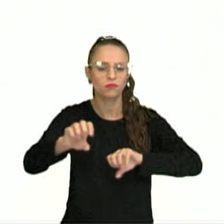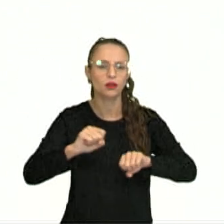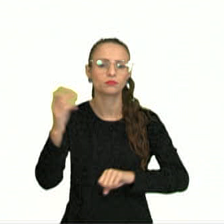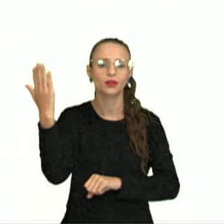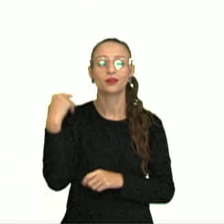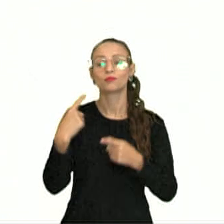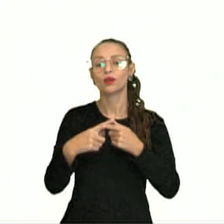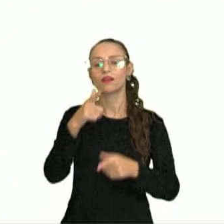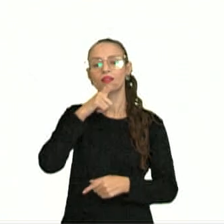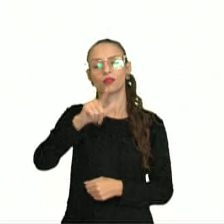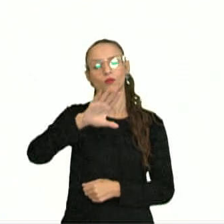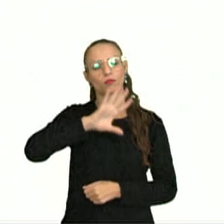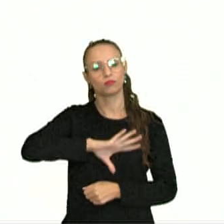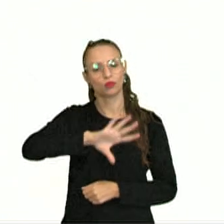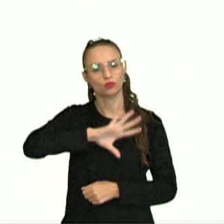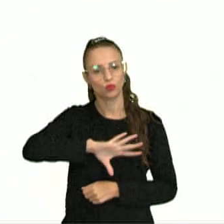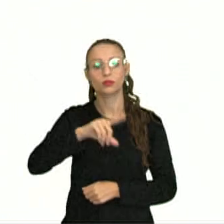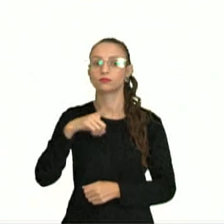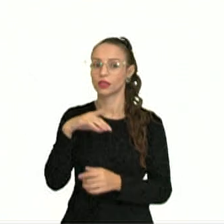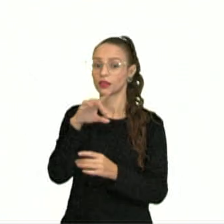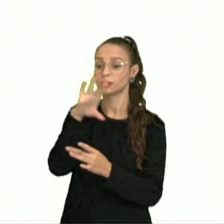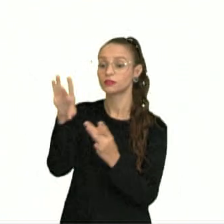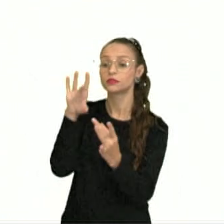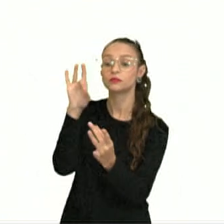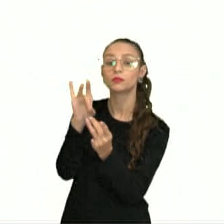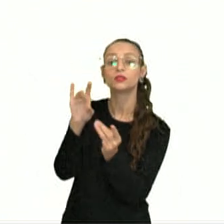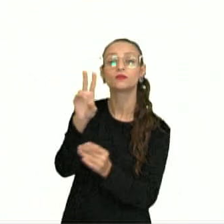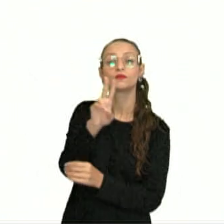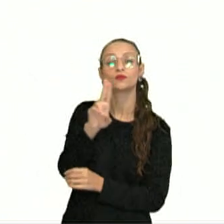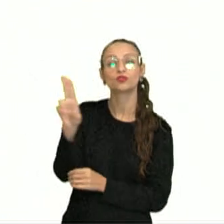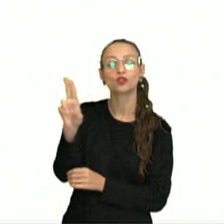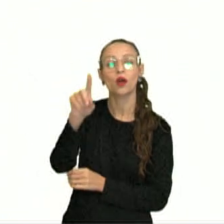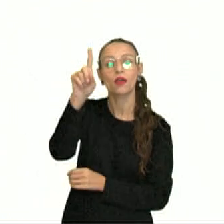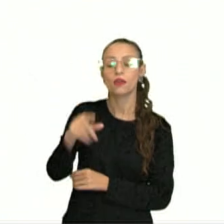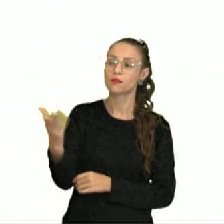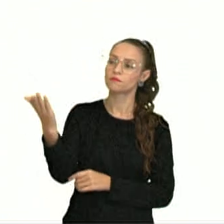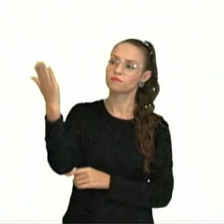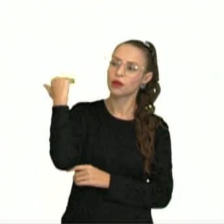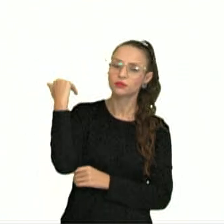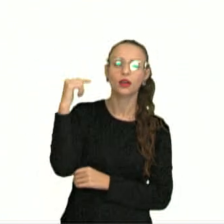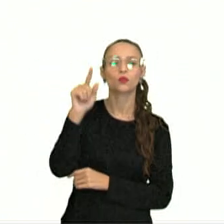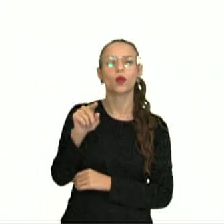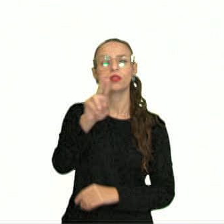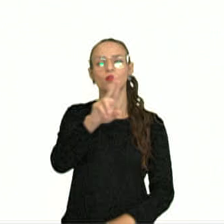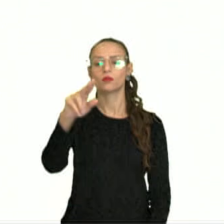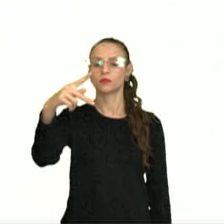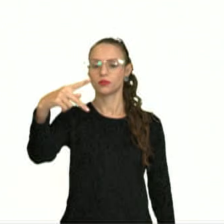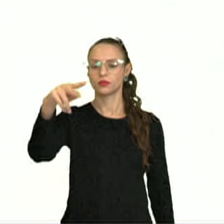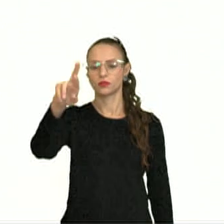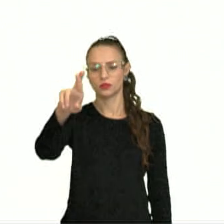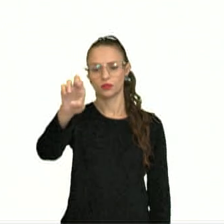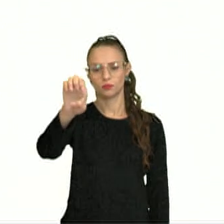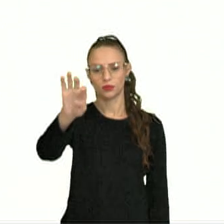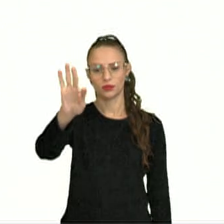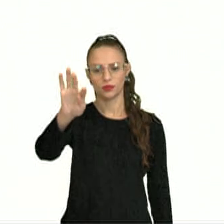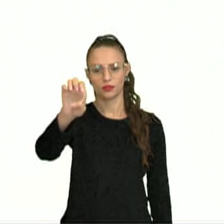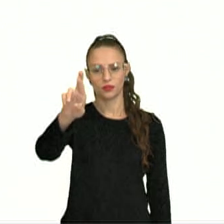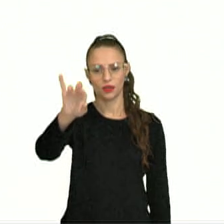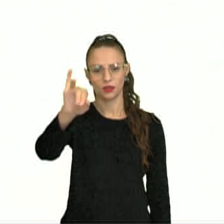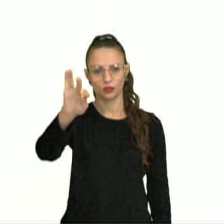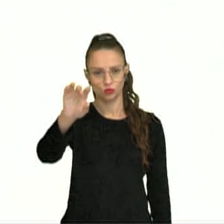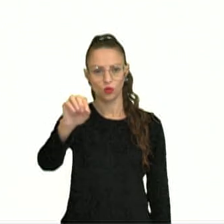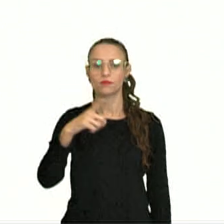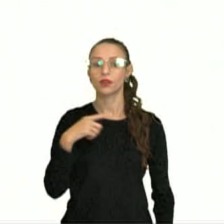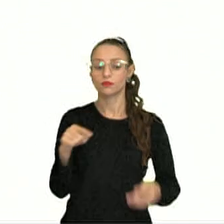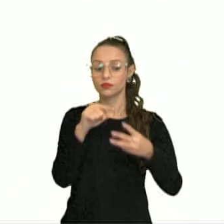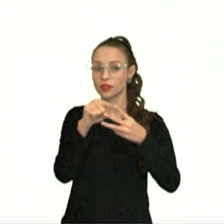língua portuguesa nós damos um nome específico. Nós chamamos de pretérito, né? Existem 3 formas do